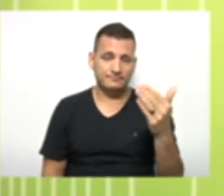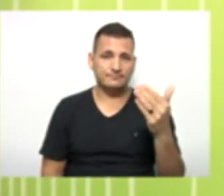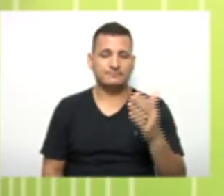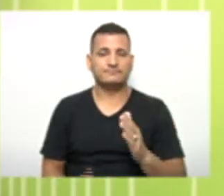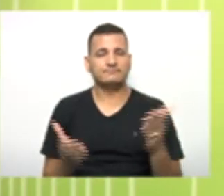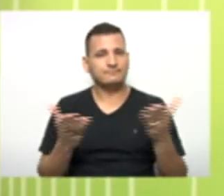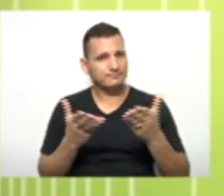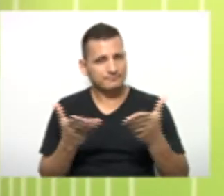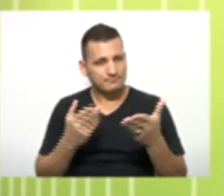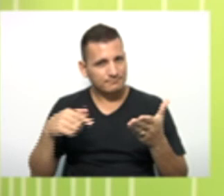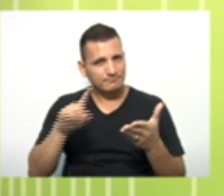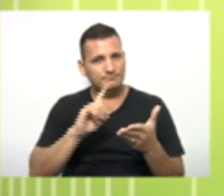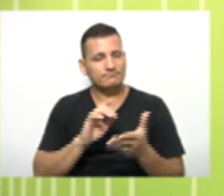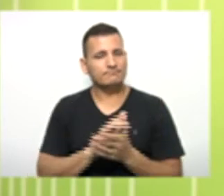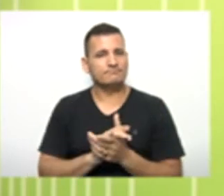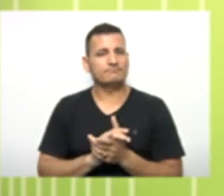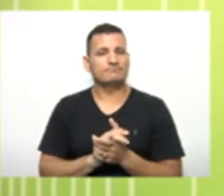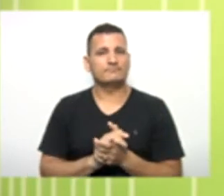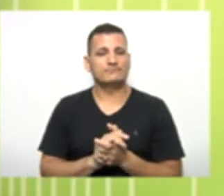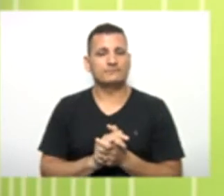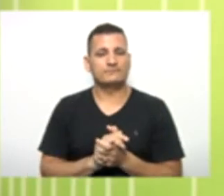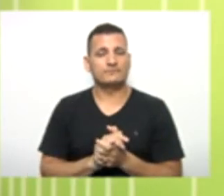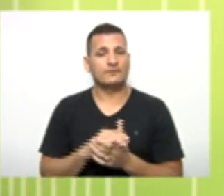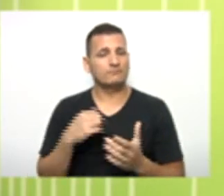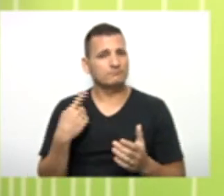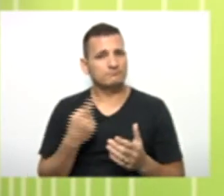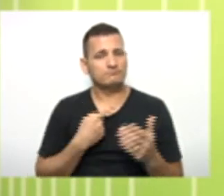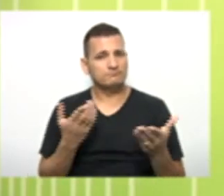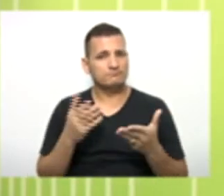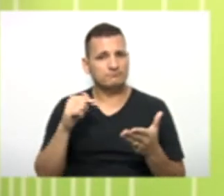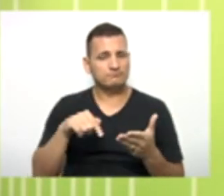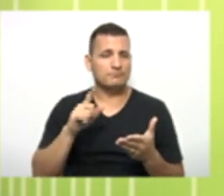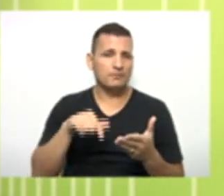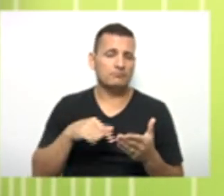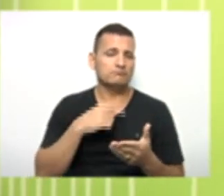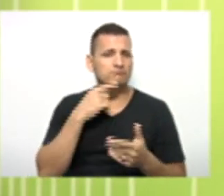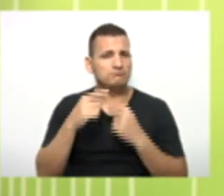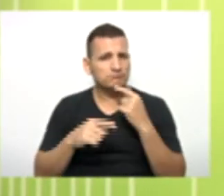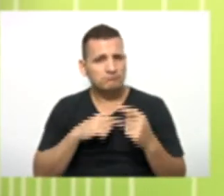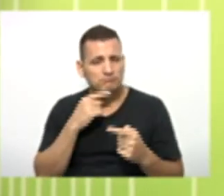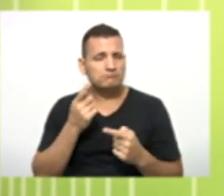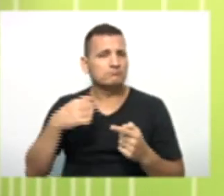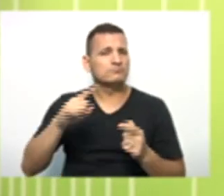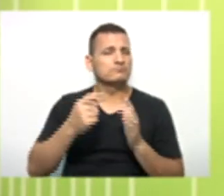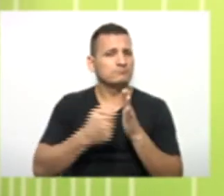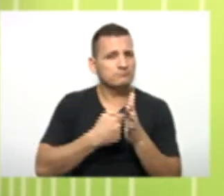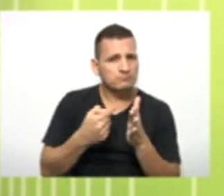pela participação de vocês, e nós estamos aqui para receber as dúvidas, para